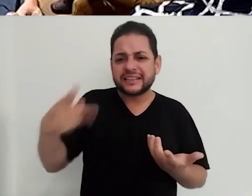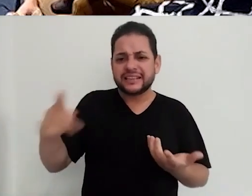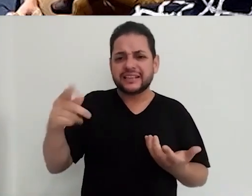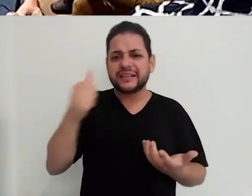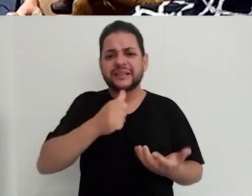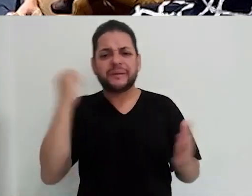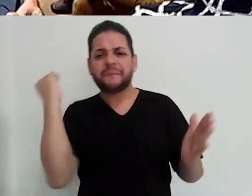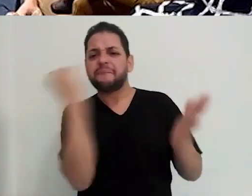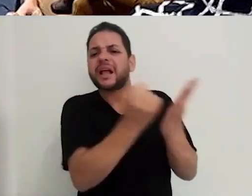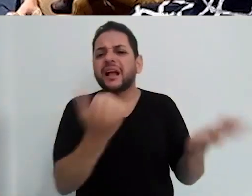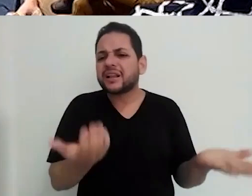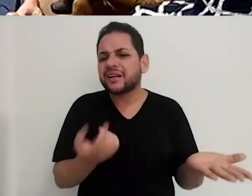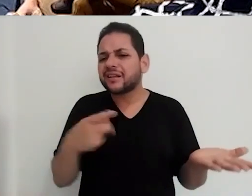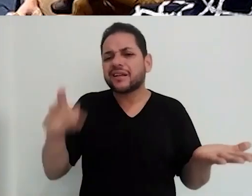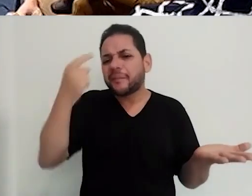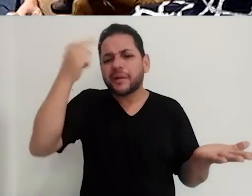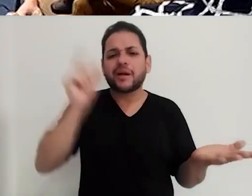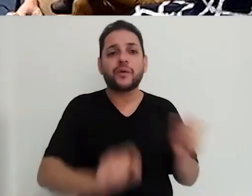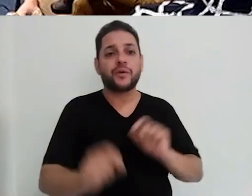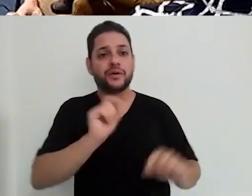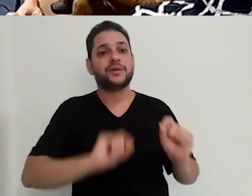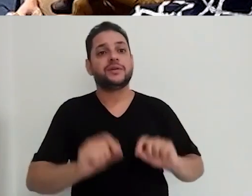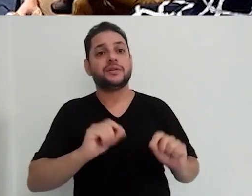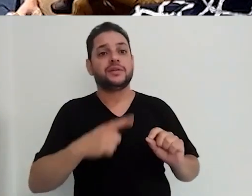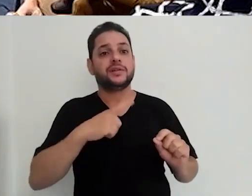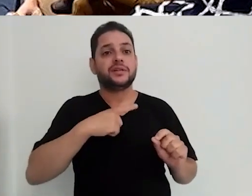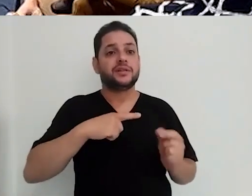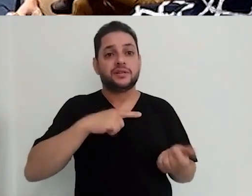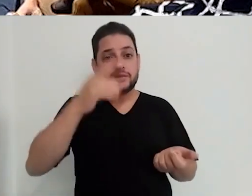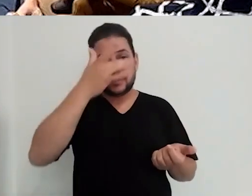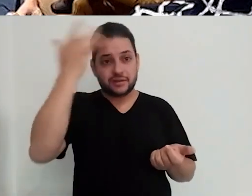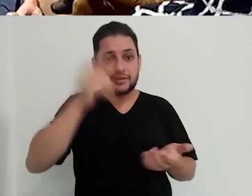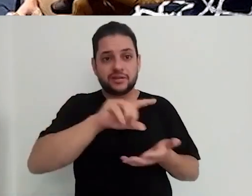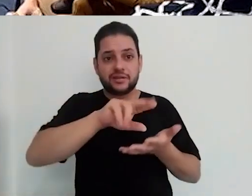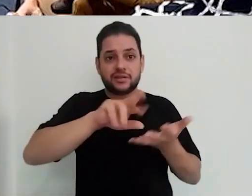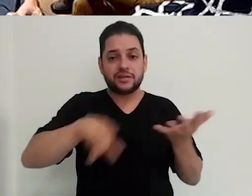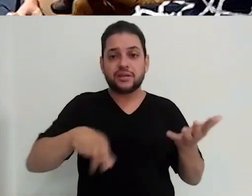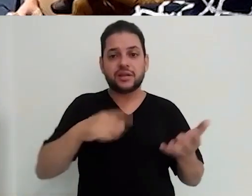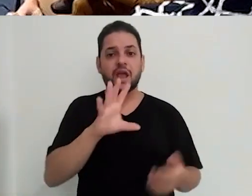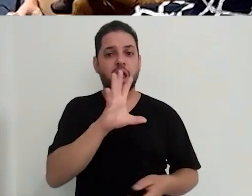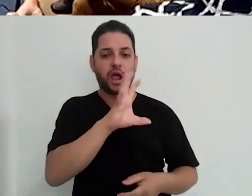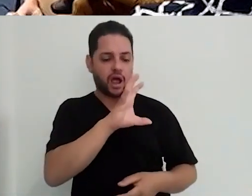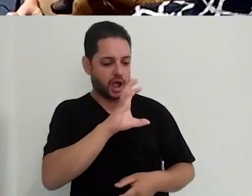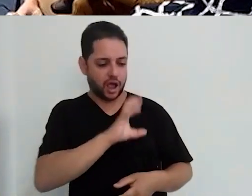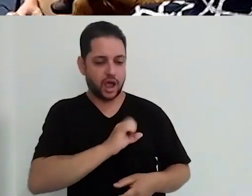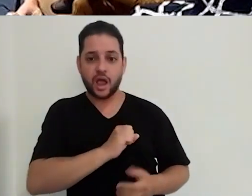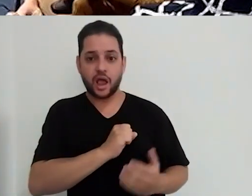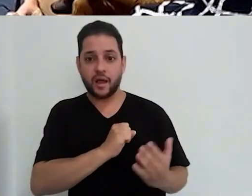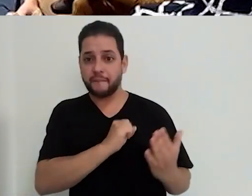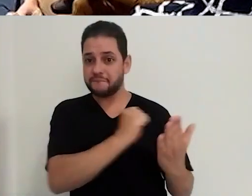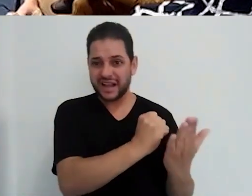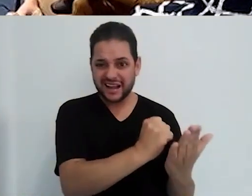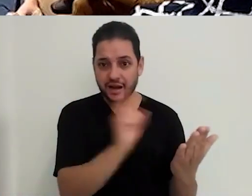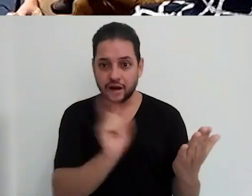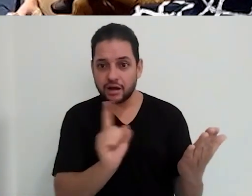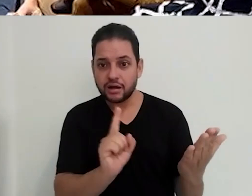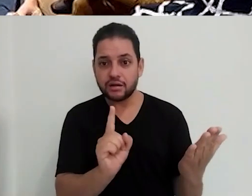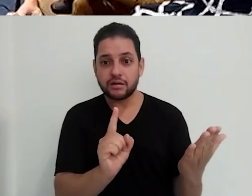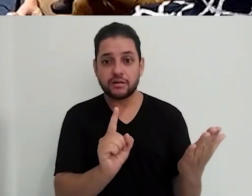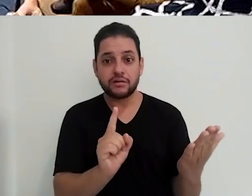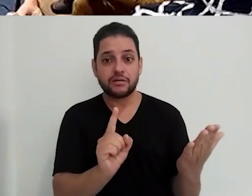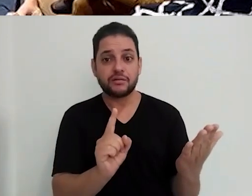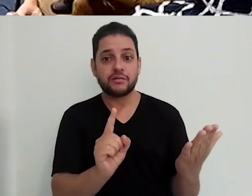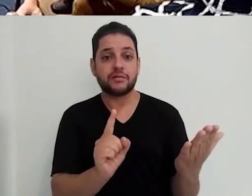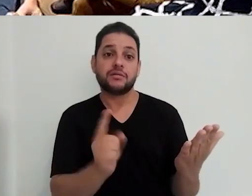sabe? Muitas pessoas têm todo aquele movimento do quem ama não mata, que eu acho um slogan bom porque